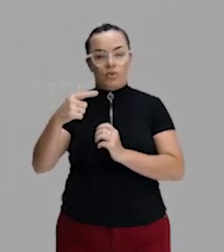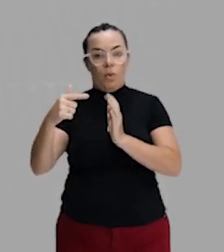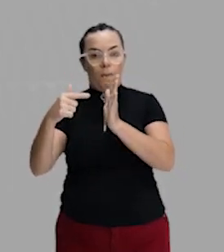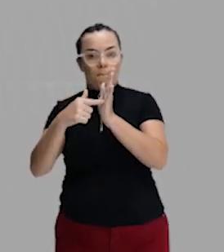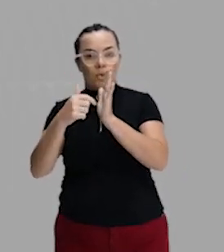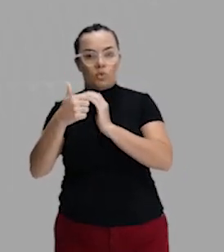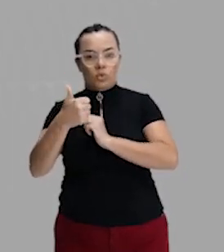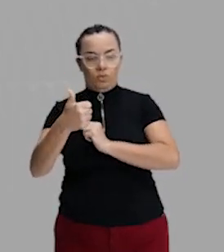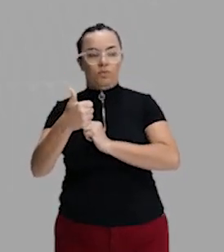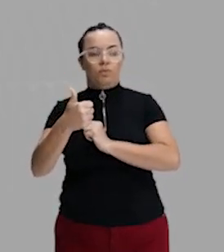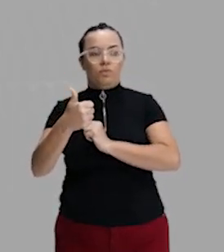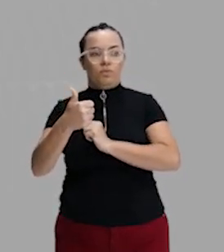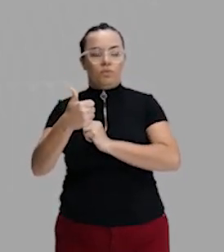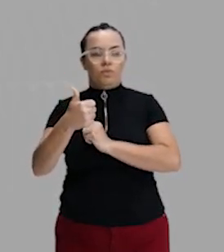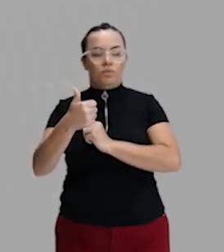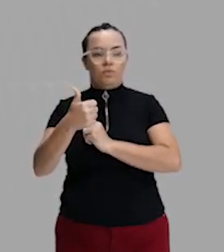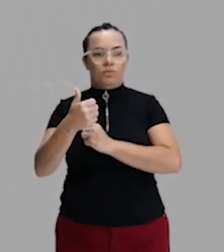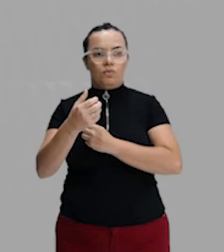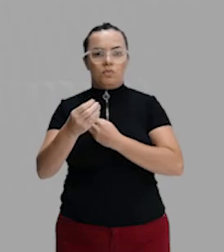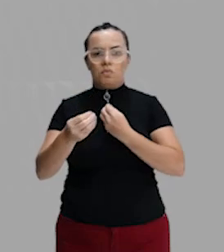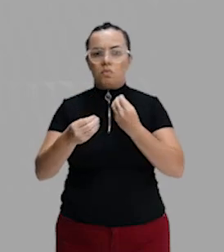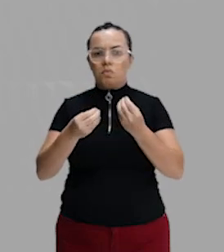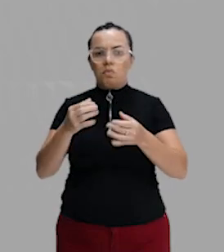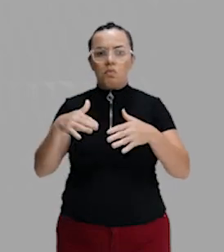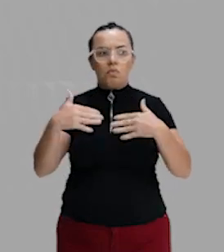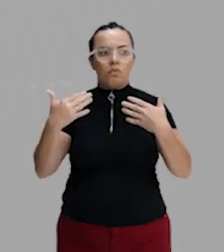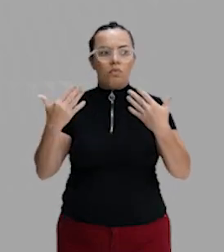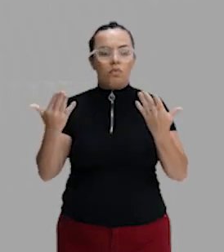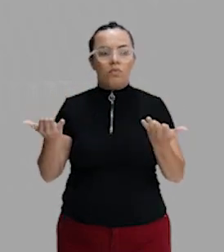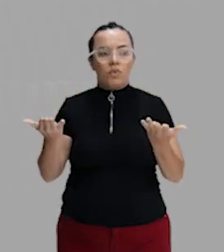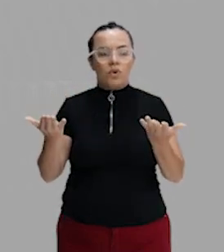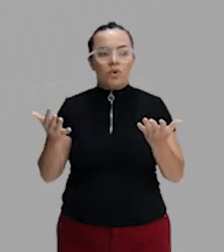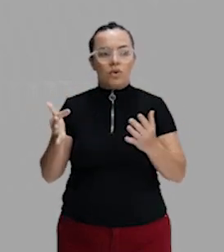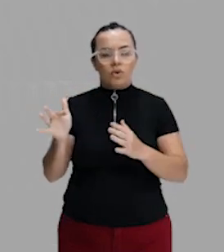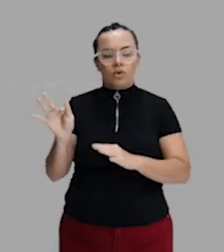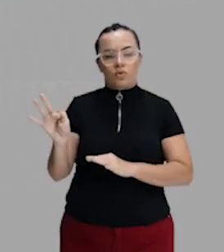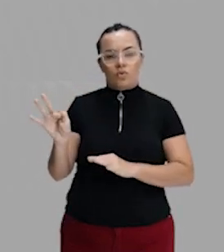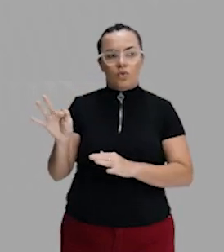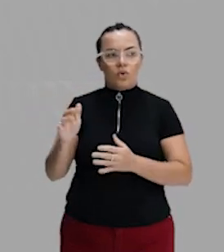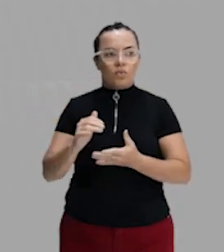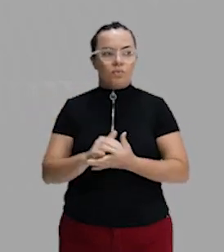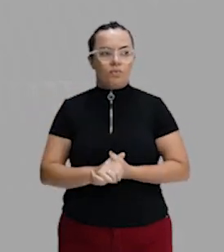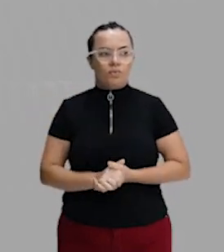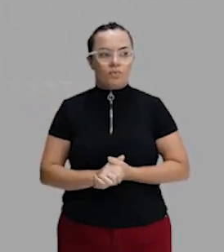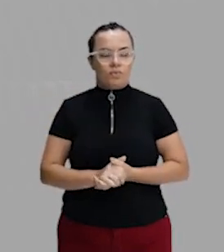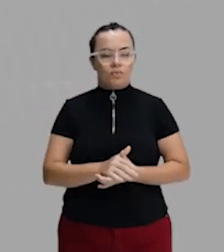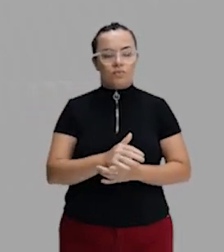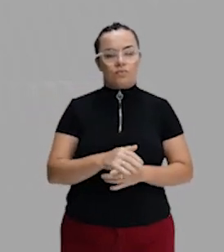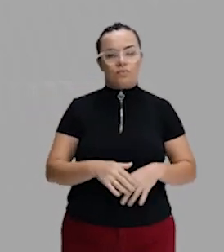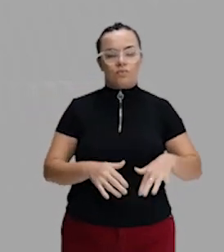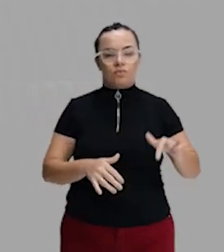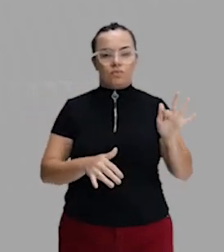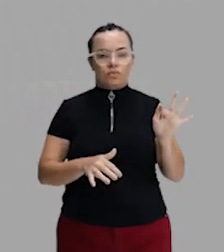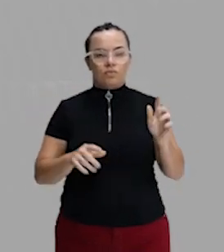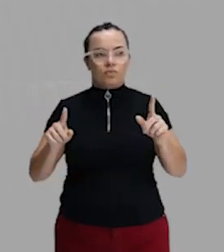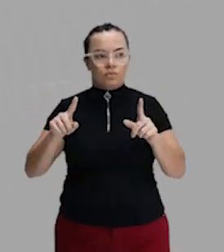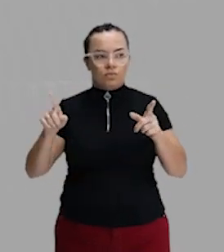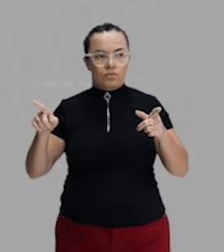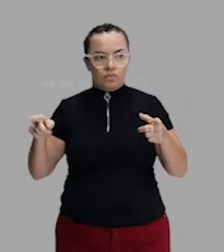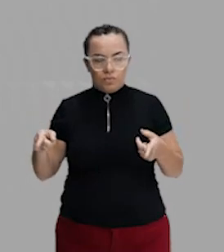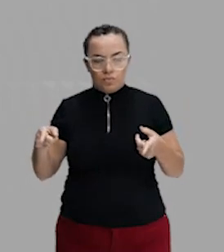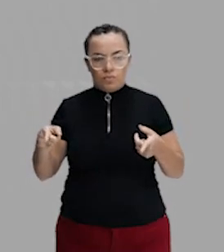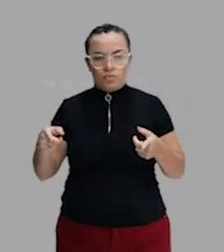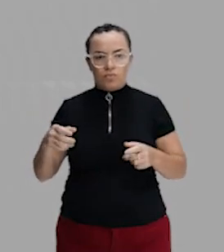Certo? Então, quais são as coordenadas do teu foco? As coordenadas do meu foco é 0 e 1.